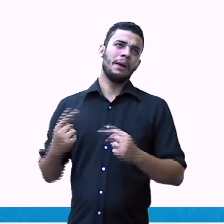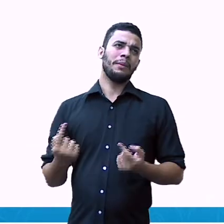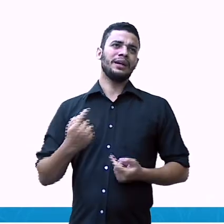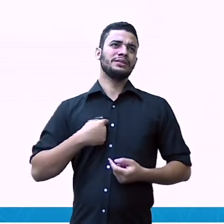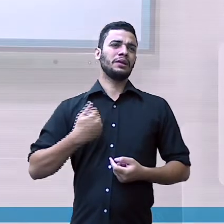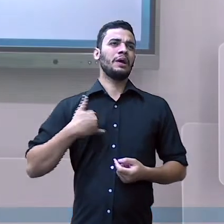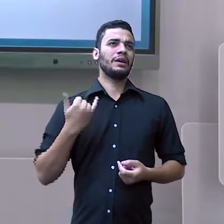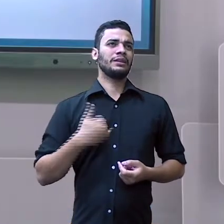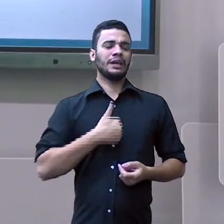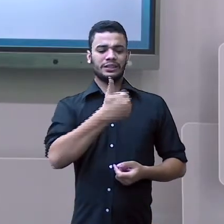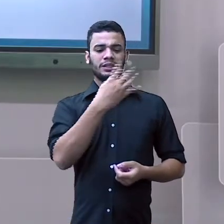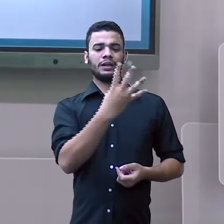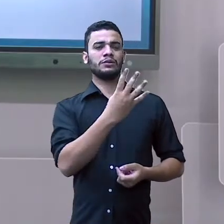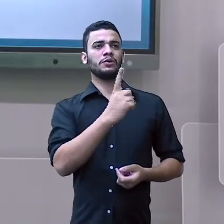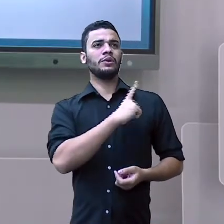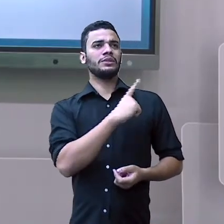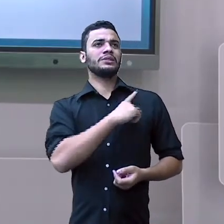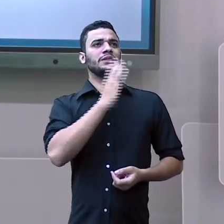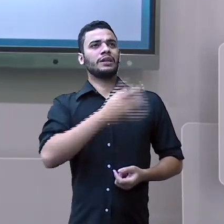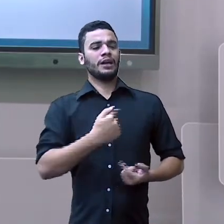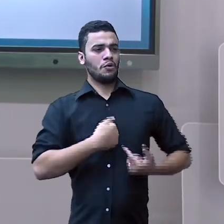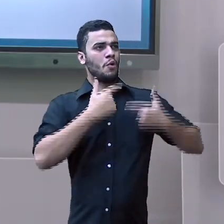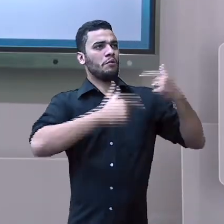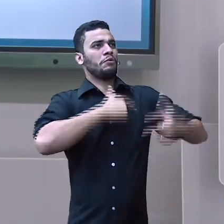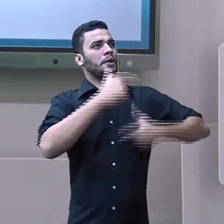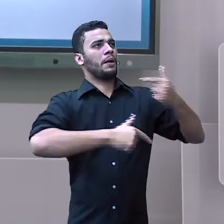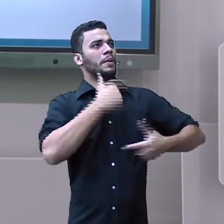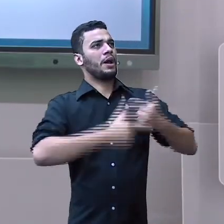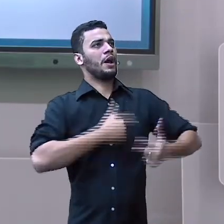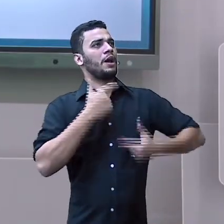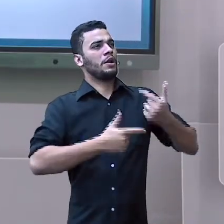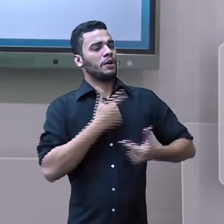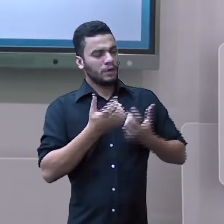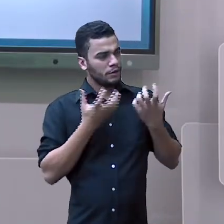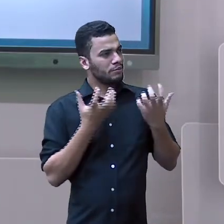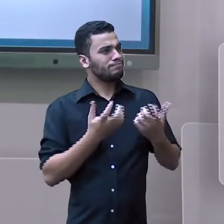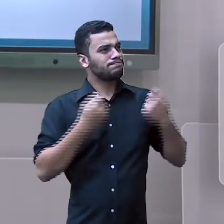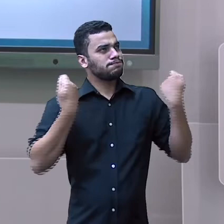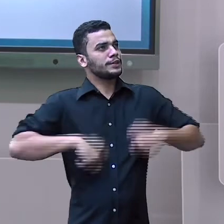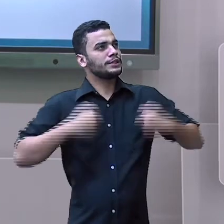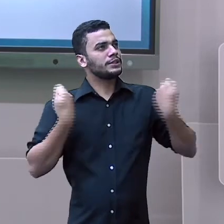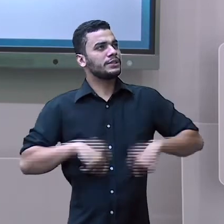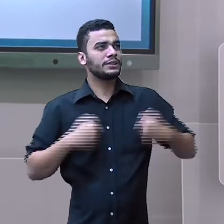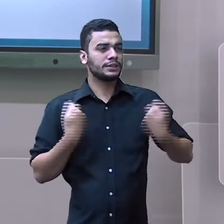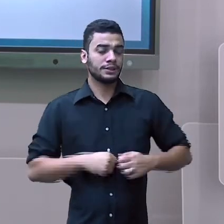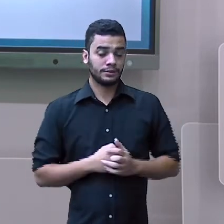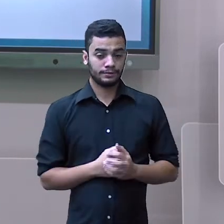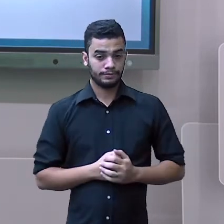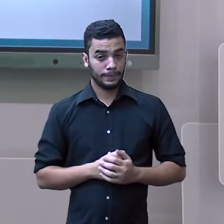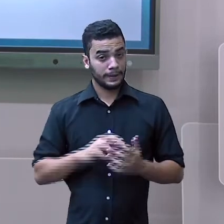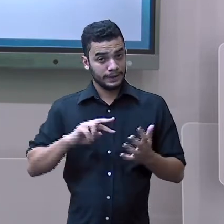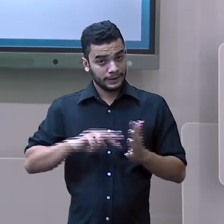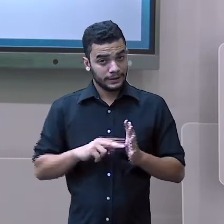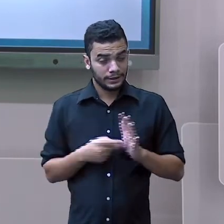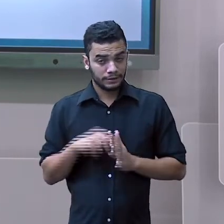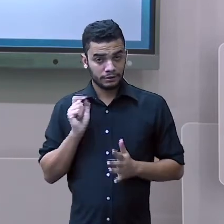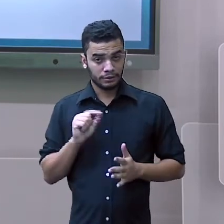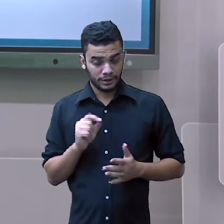uma atividade. Aí, nós temos também dentro da lei uma forma, agora de